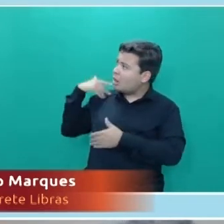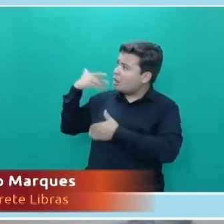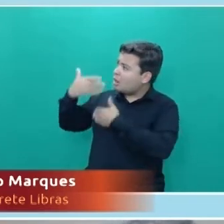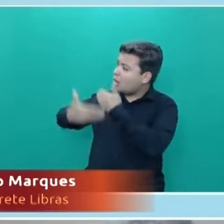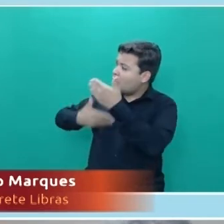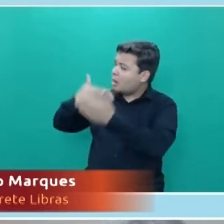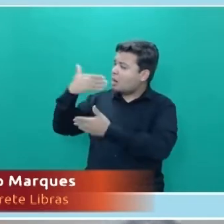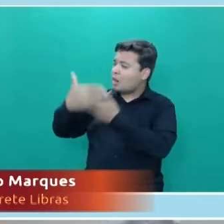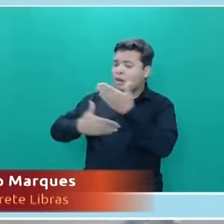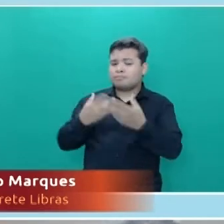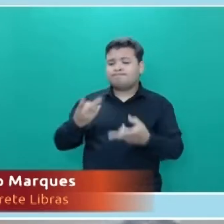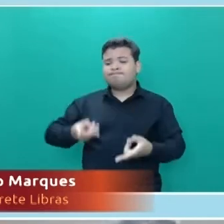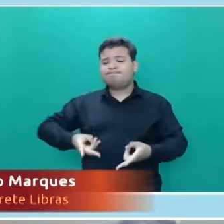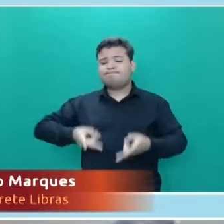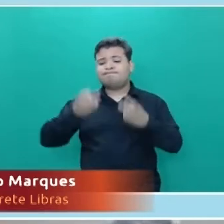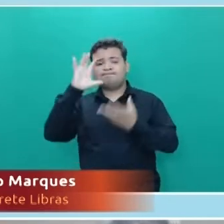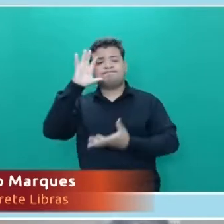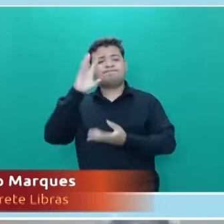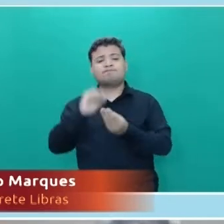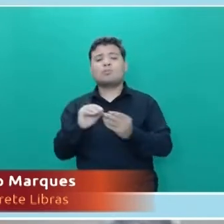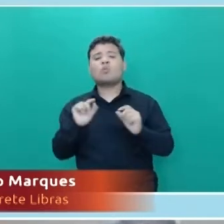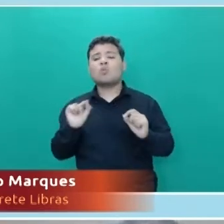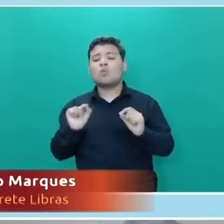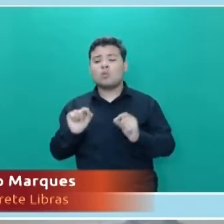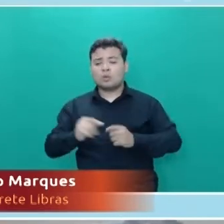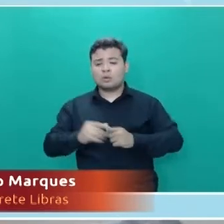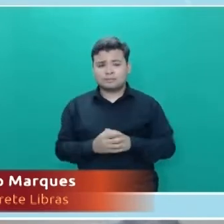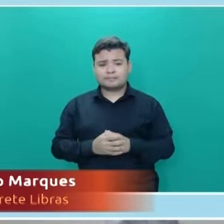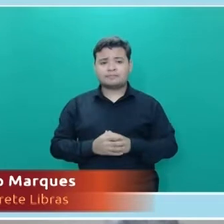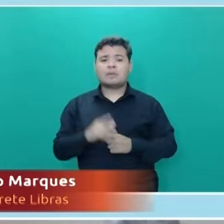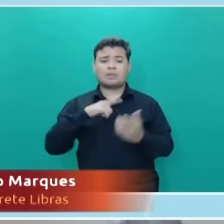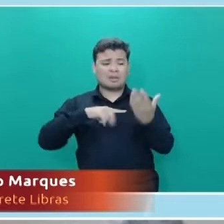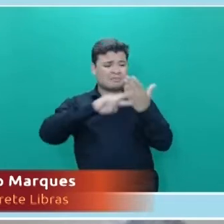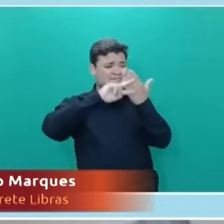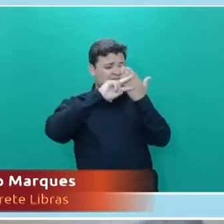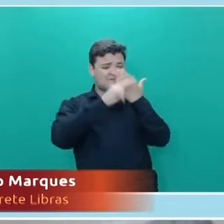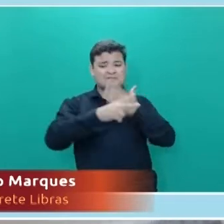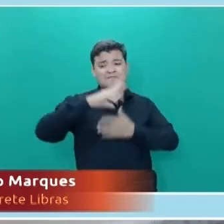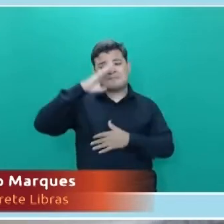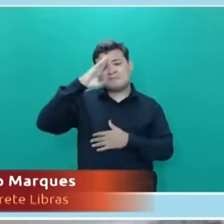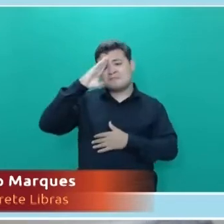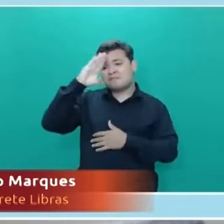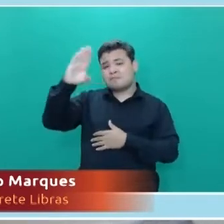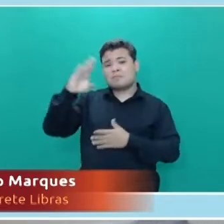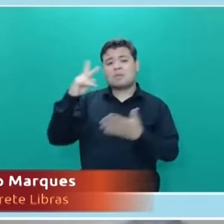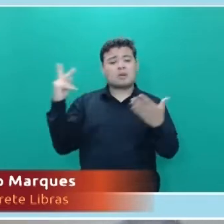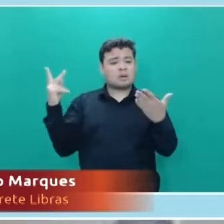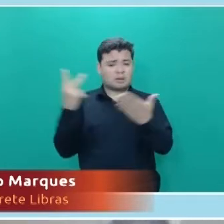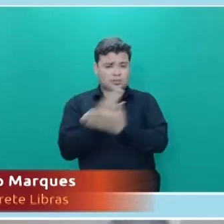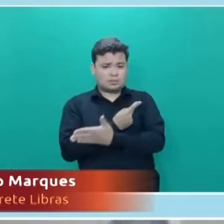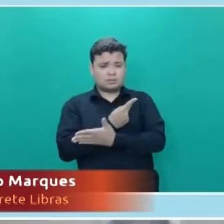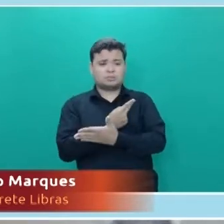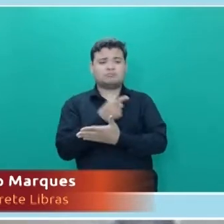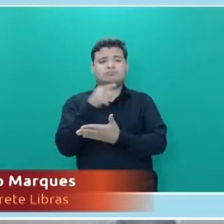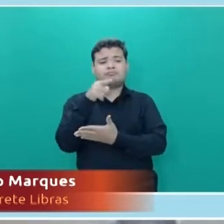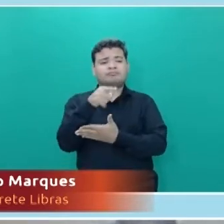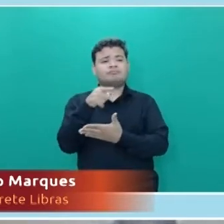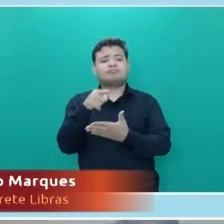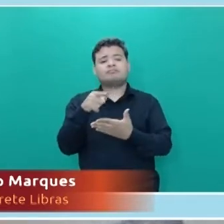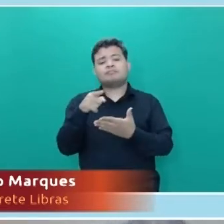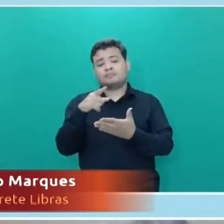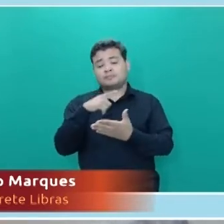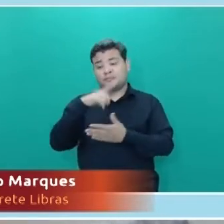da poliomielite, né? As principais consequências motoras que podem acontecer, principalmente nos